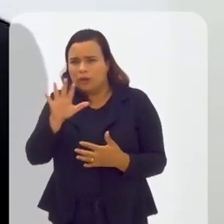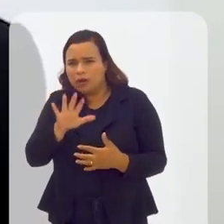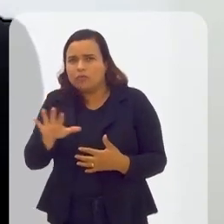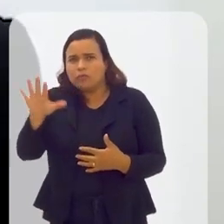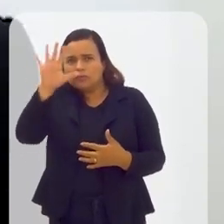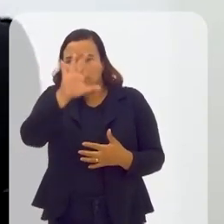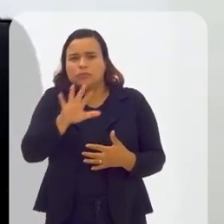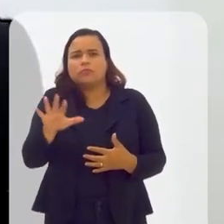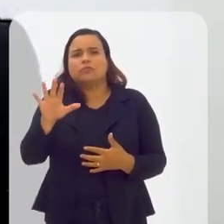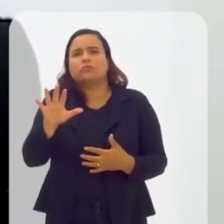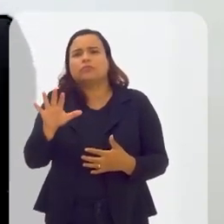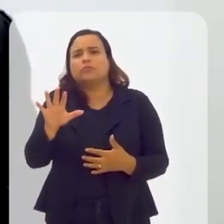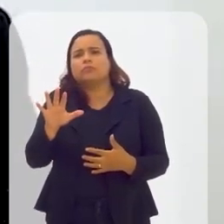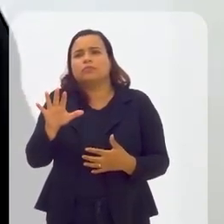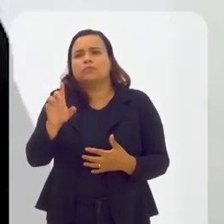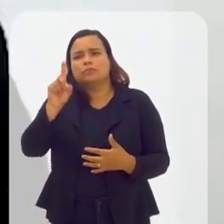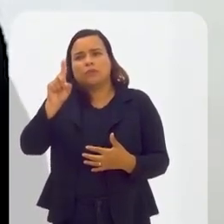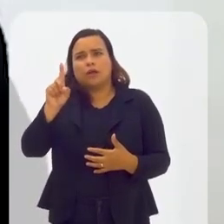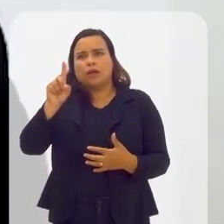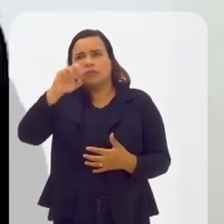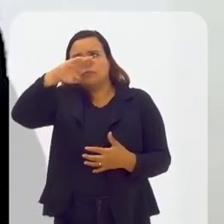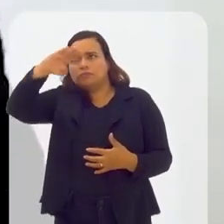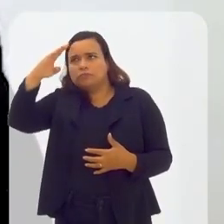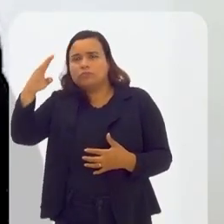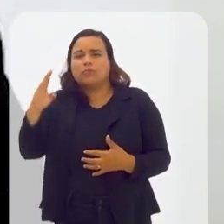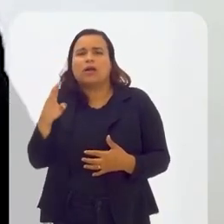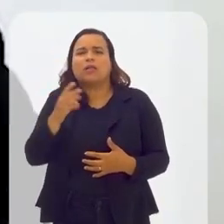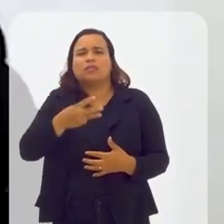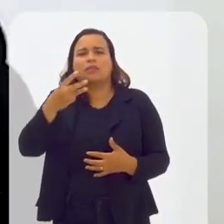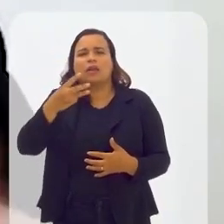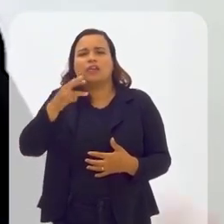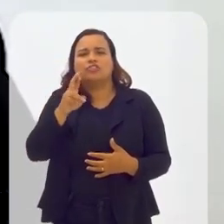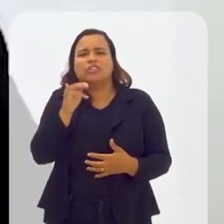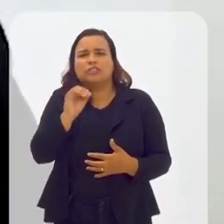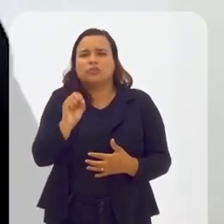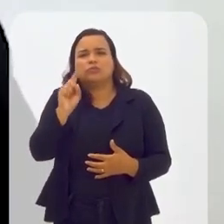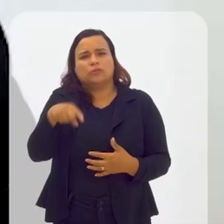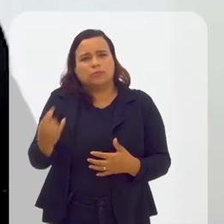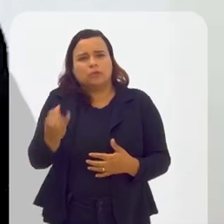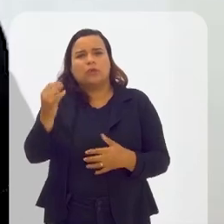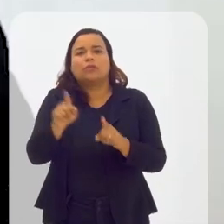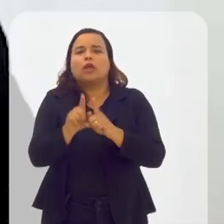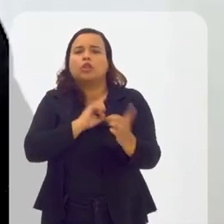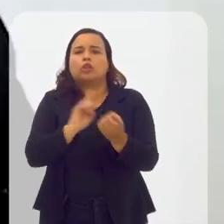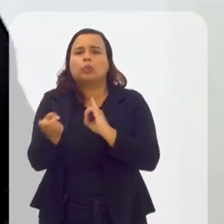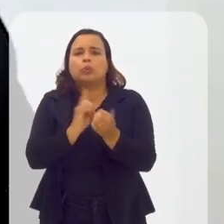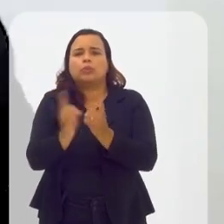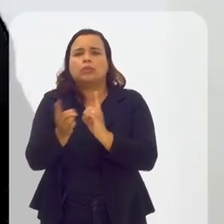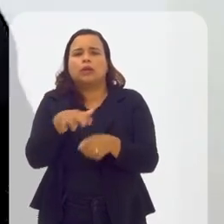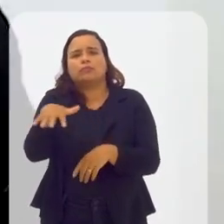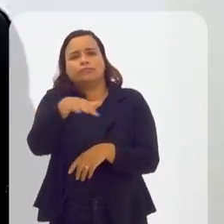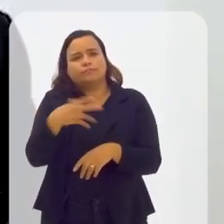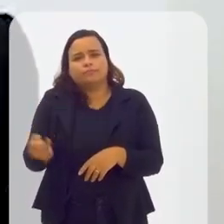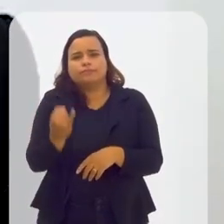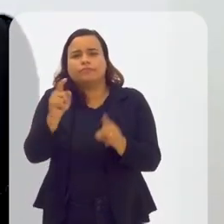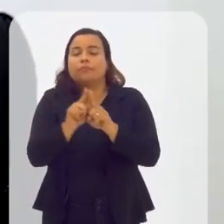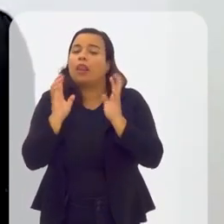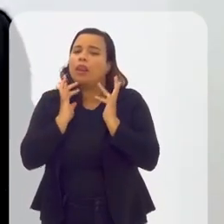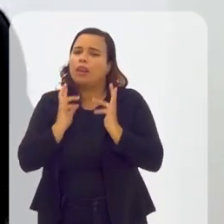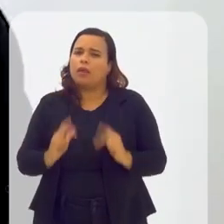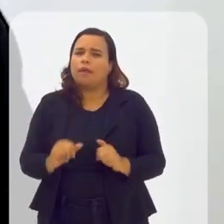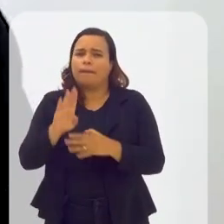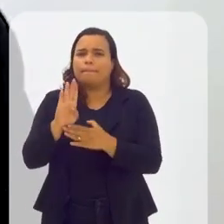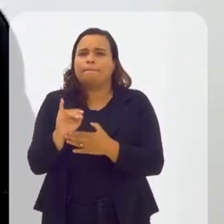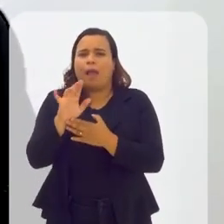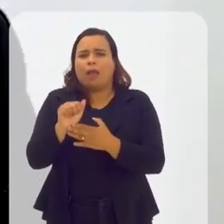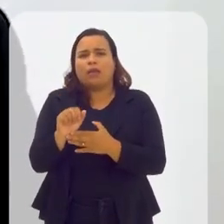esse eixo que vai bater lá em cima, em Três Rios, ele é importantíssimo. Todo o eixo da Dutra é fundamental. A limpeza da